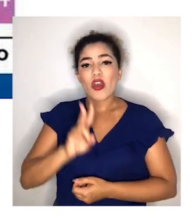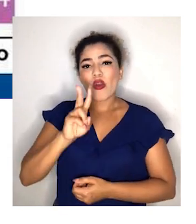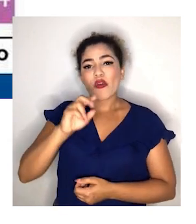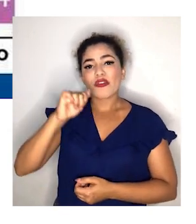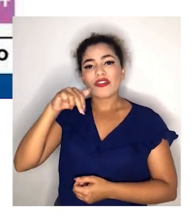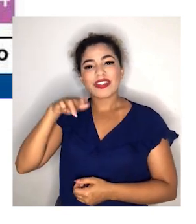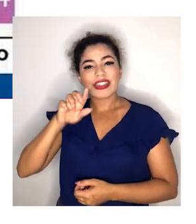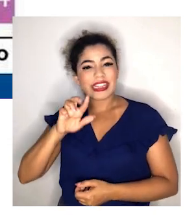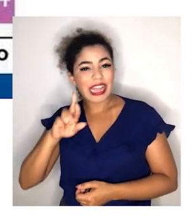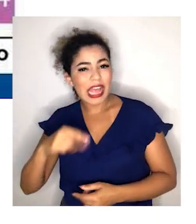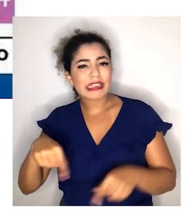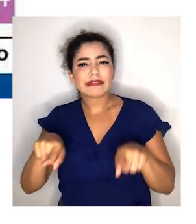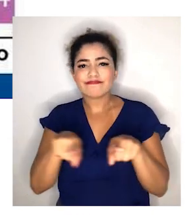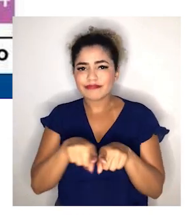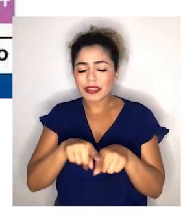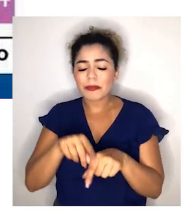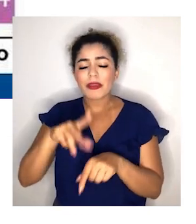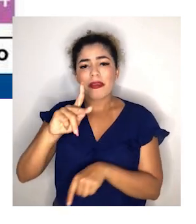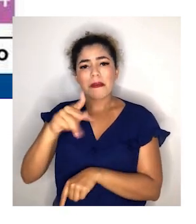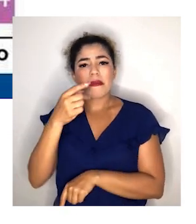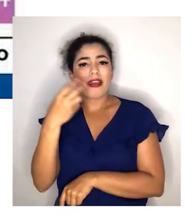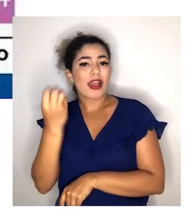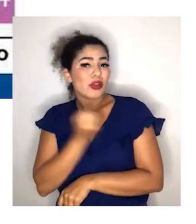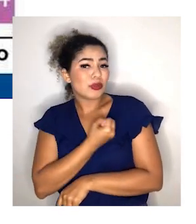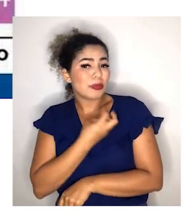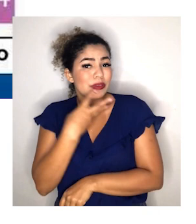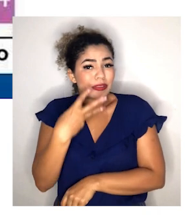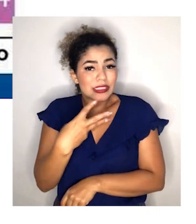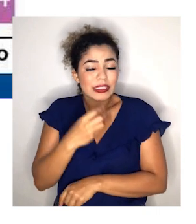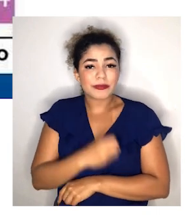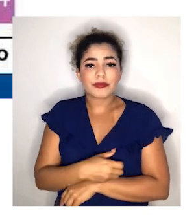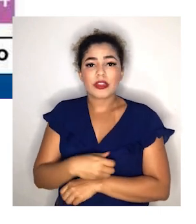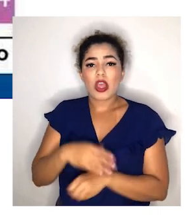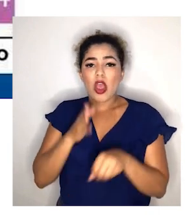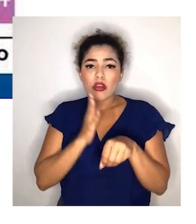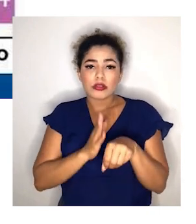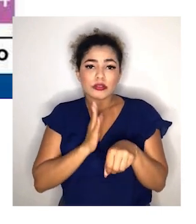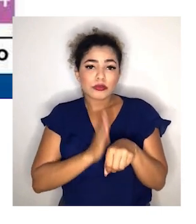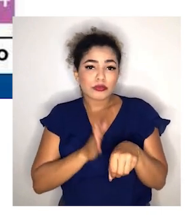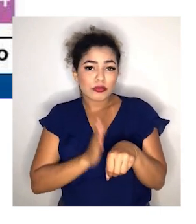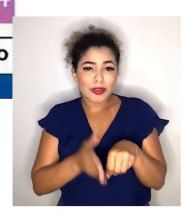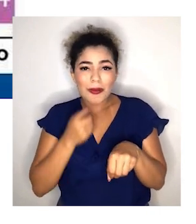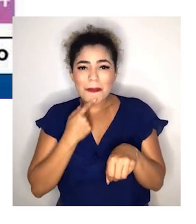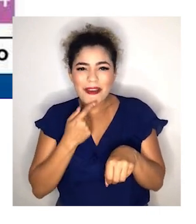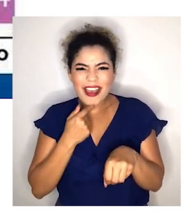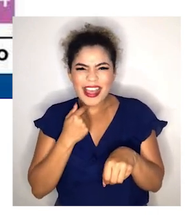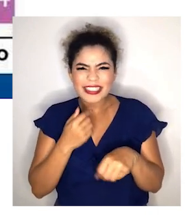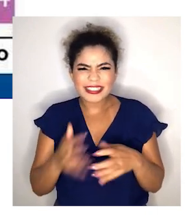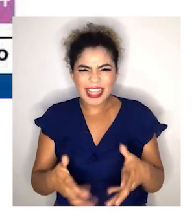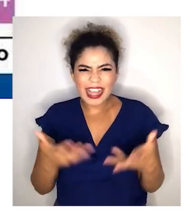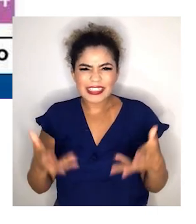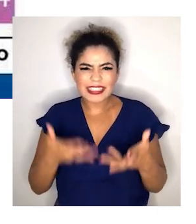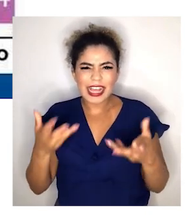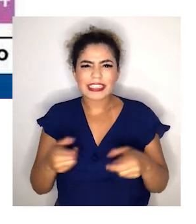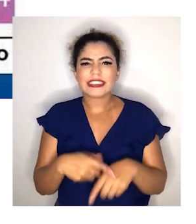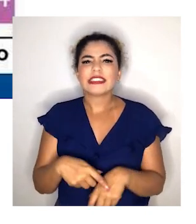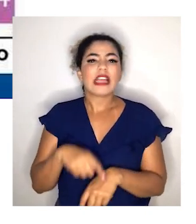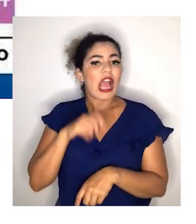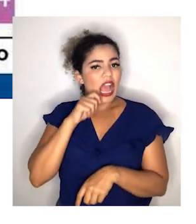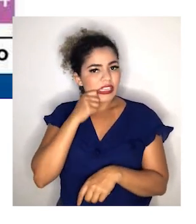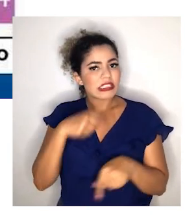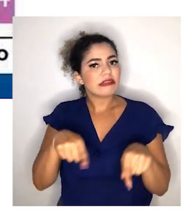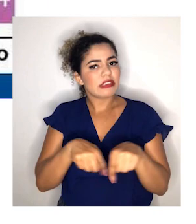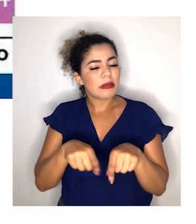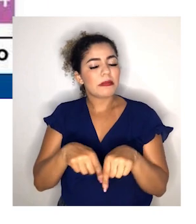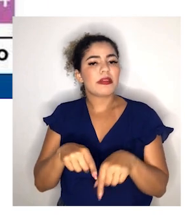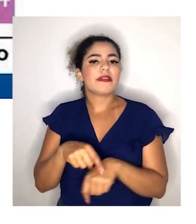O vinagre é uma substância ácida, com pH 3. O tomate, aquela saladinha do tomate, não tem um azedinho? Ele